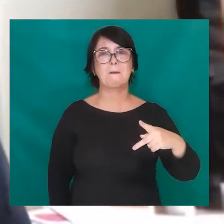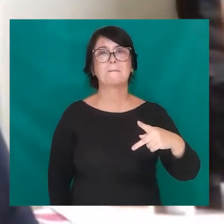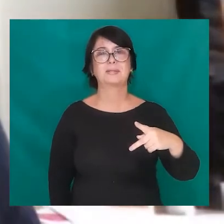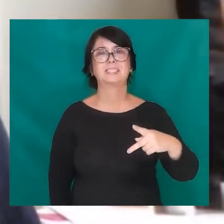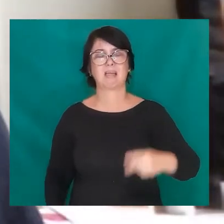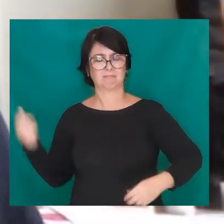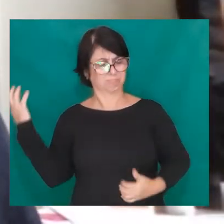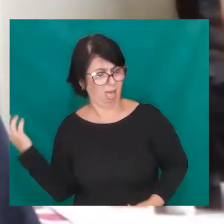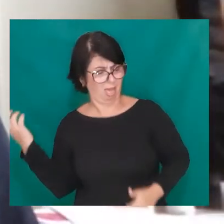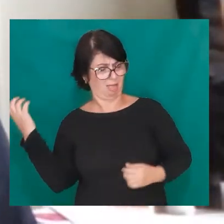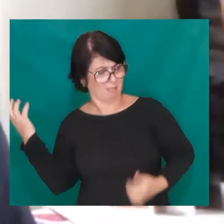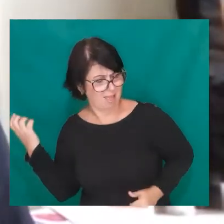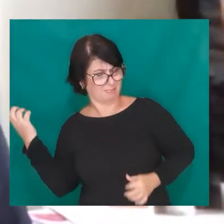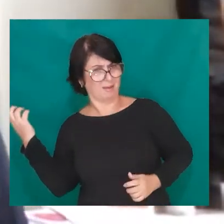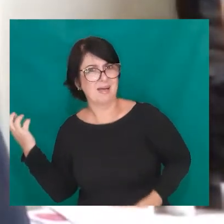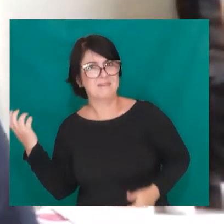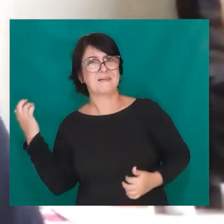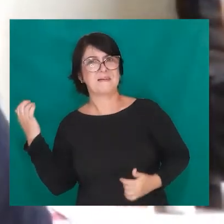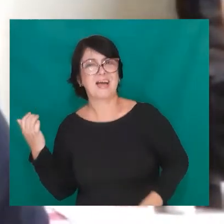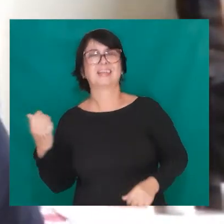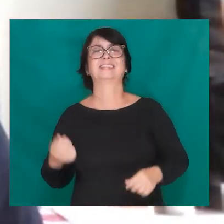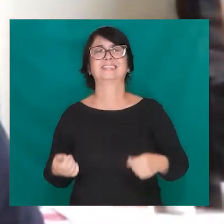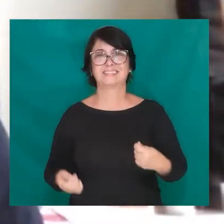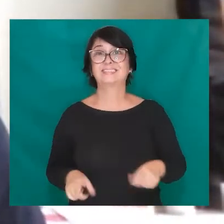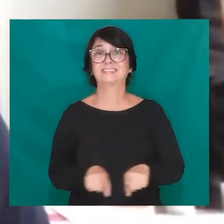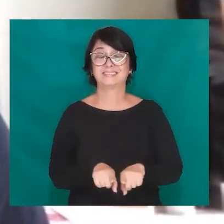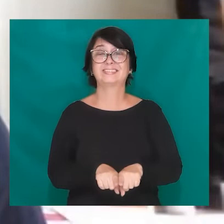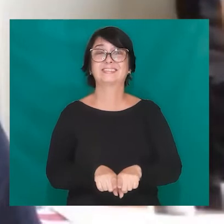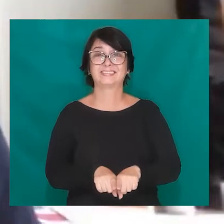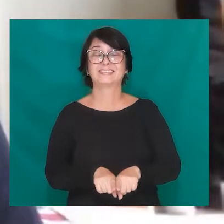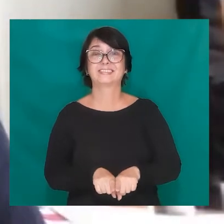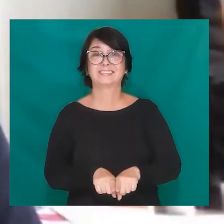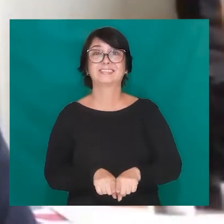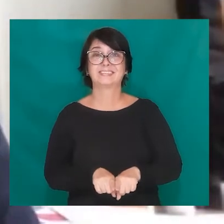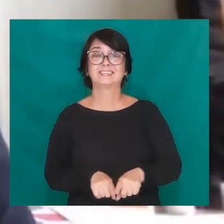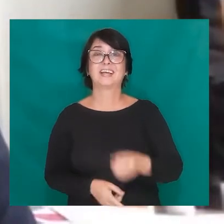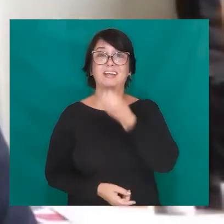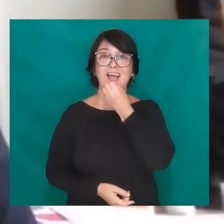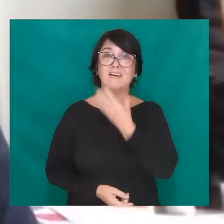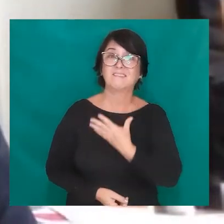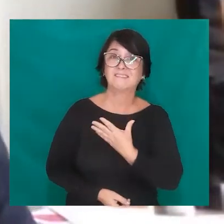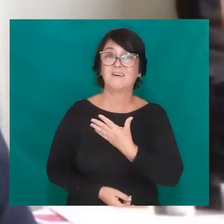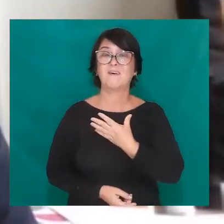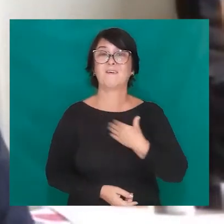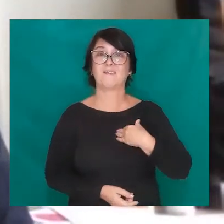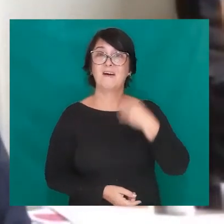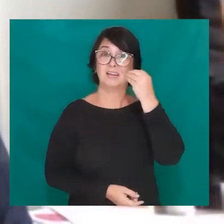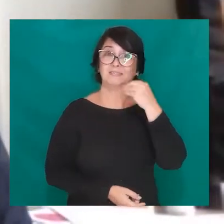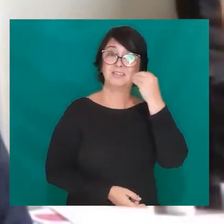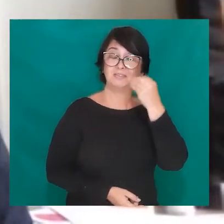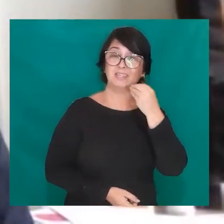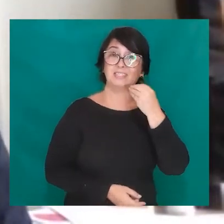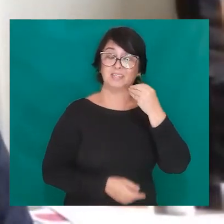rock, pop, a gente aberto, até porque, Marcelo, isso isso, acho que também é fruto da minha experiência,